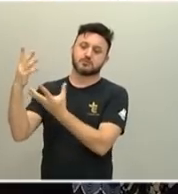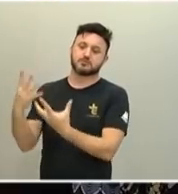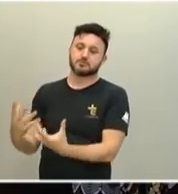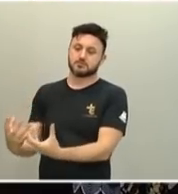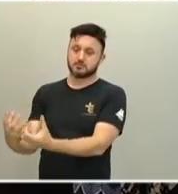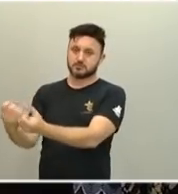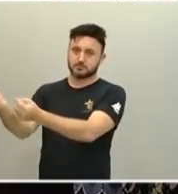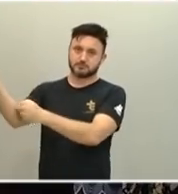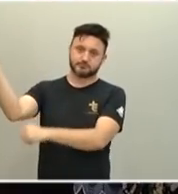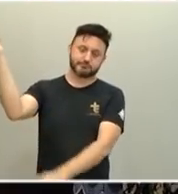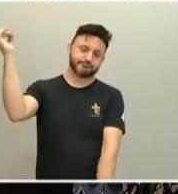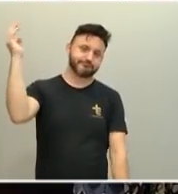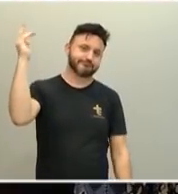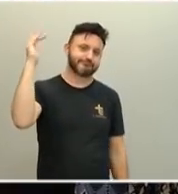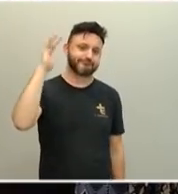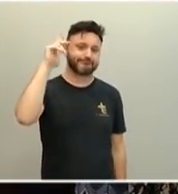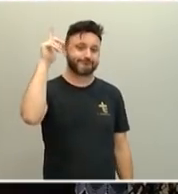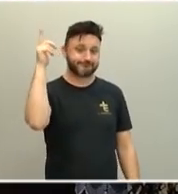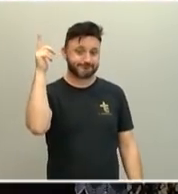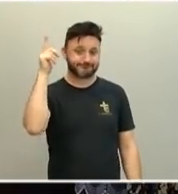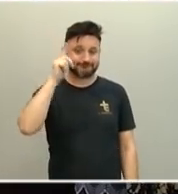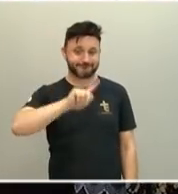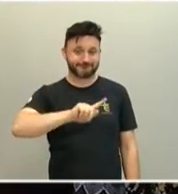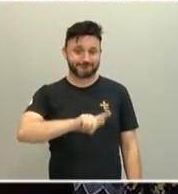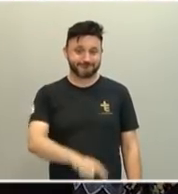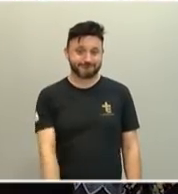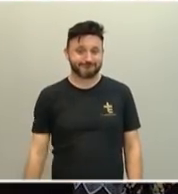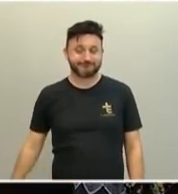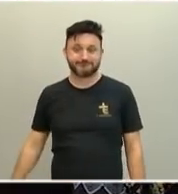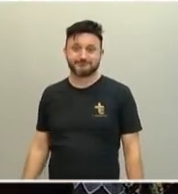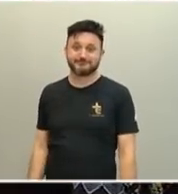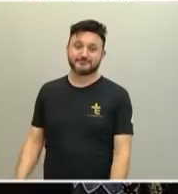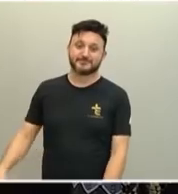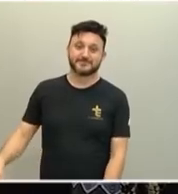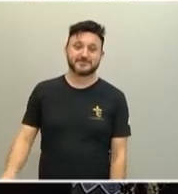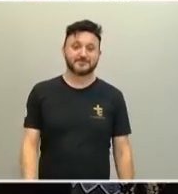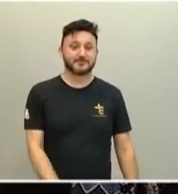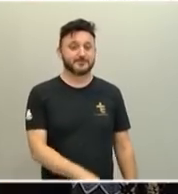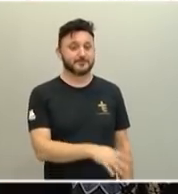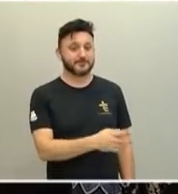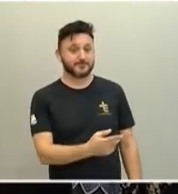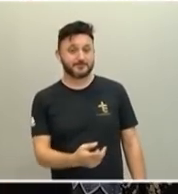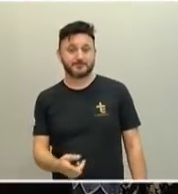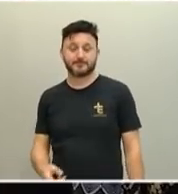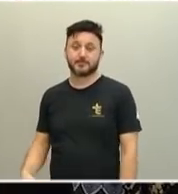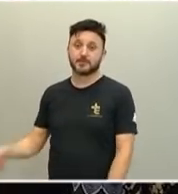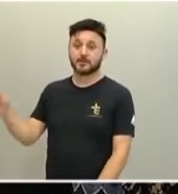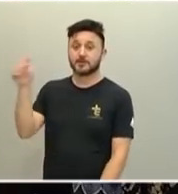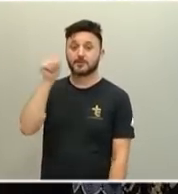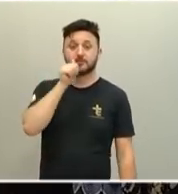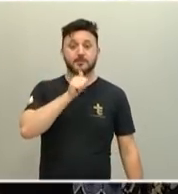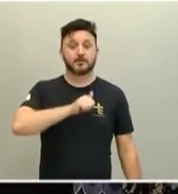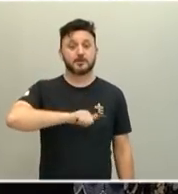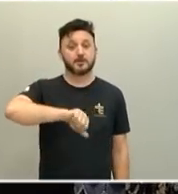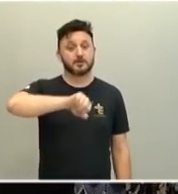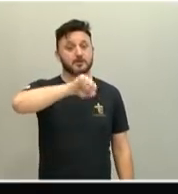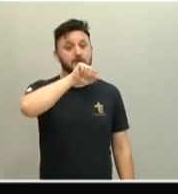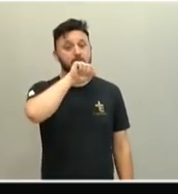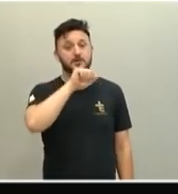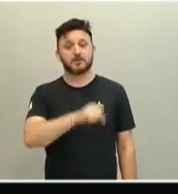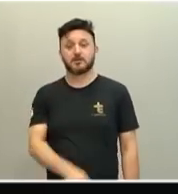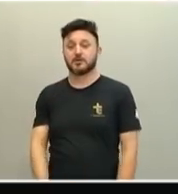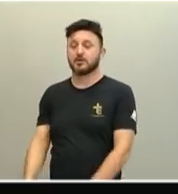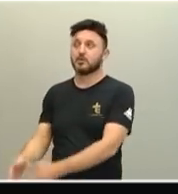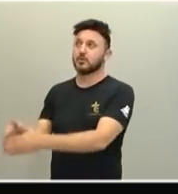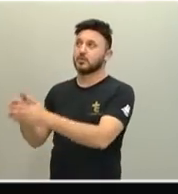E minha bênção chegará. Eu quero que você canta comigo. Vamos lá. Mãe, roga por mim. Vai.